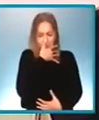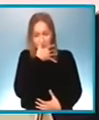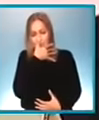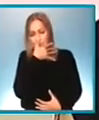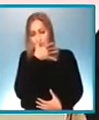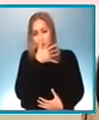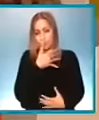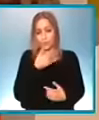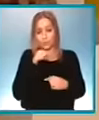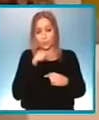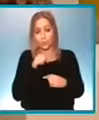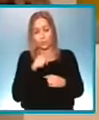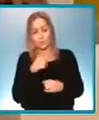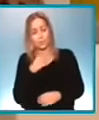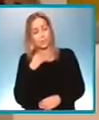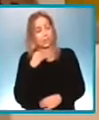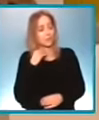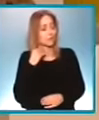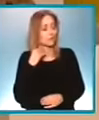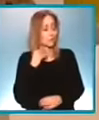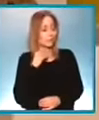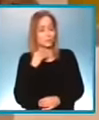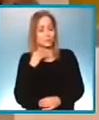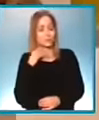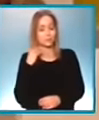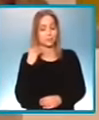e deste tormento,